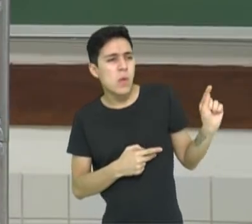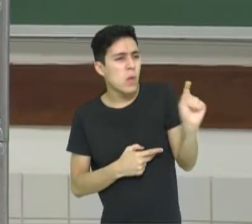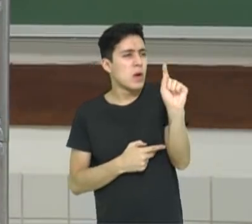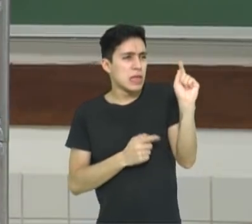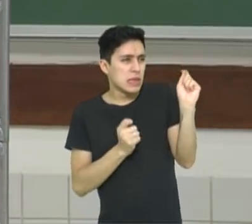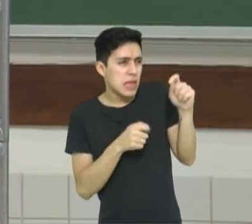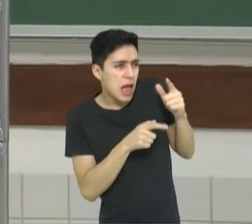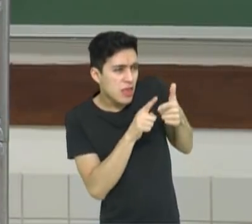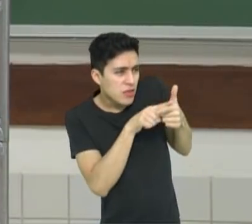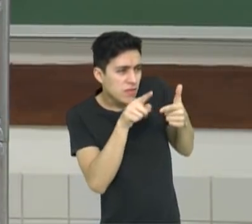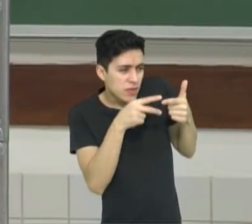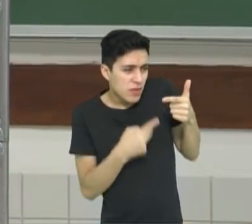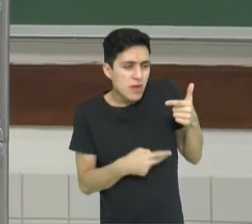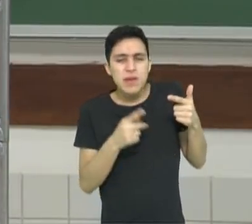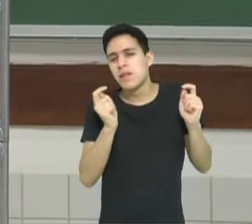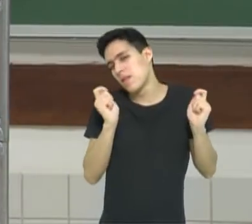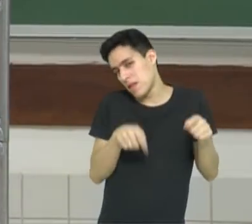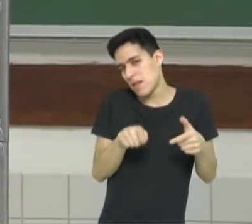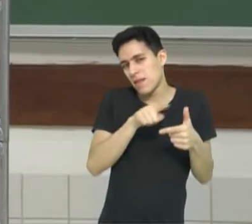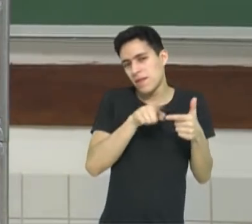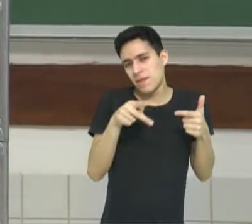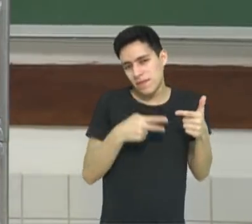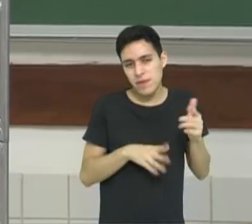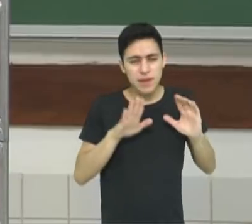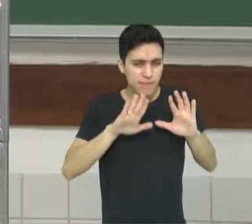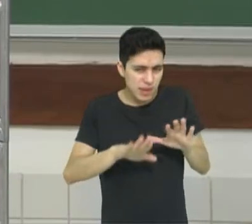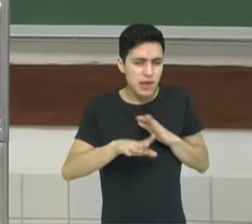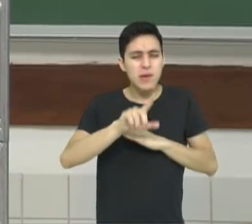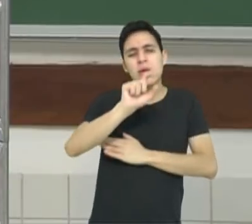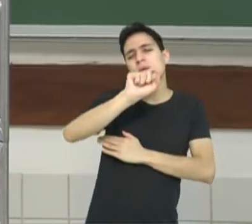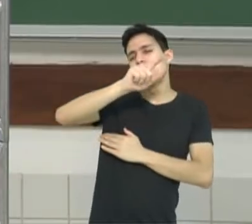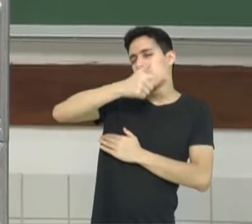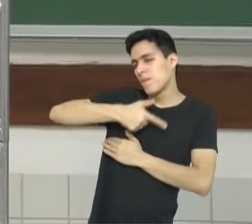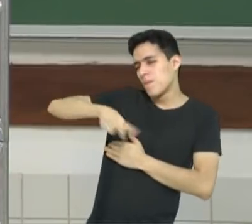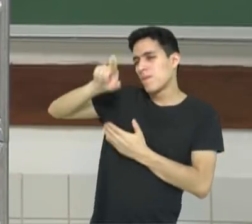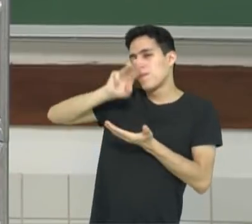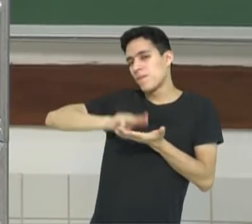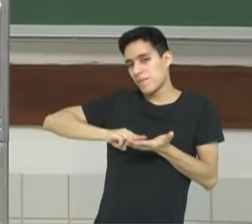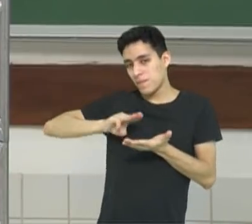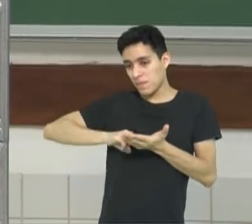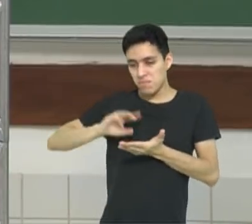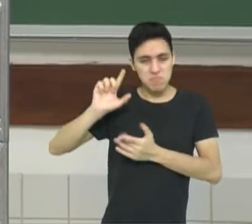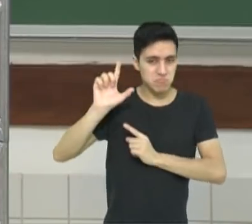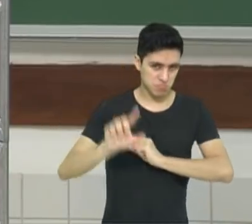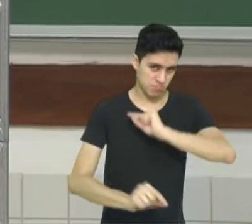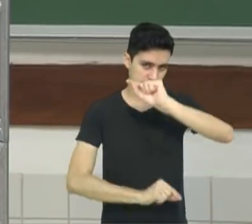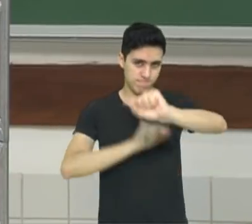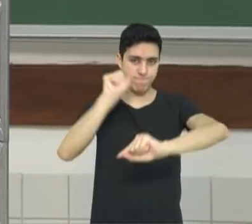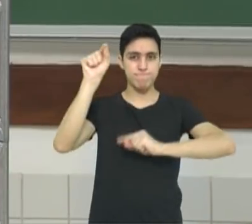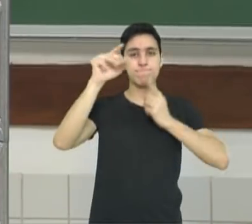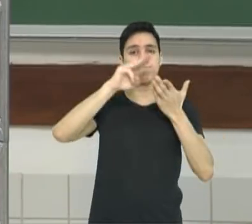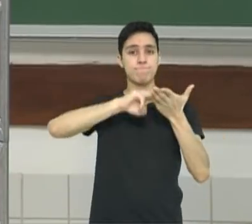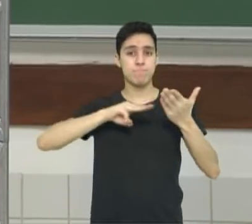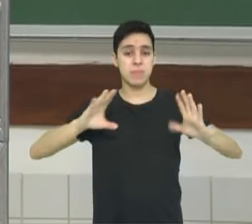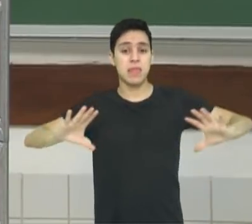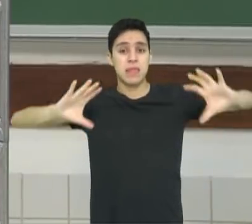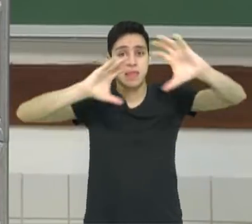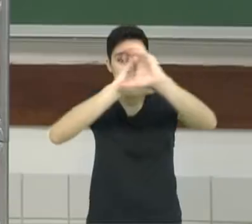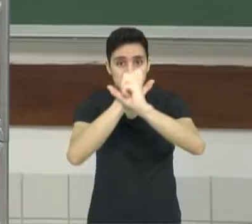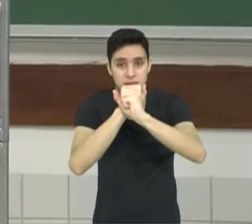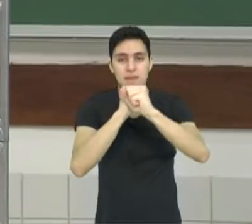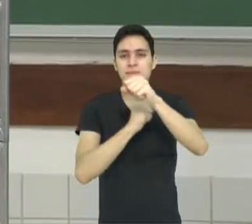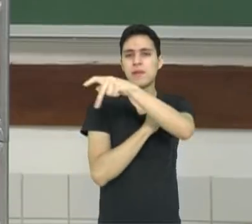2, daria para dividir a equação 2. Mas estamos falando de outro método, o método da adição. Então, professora,